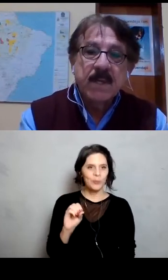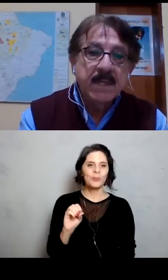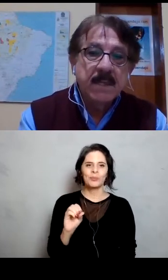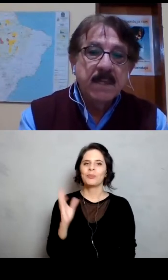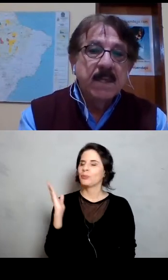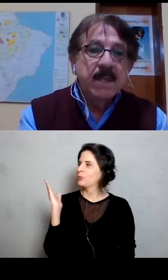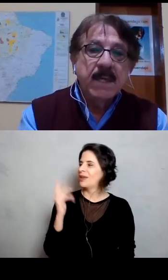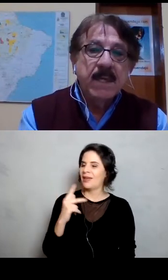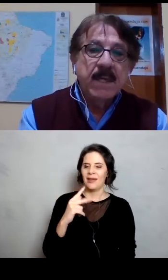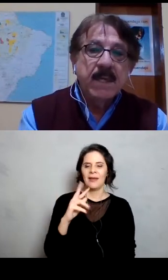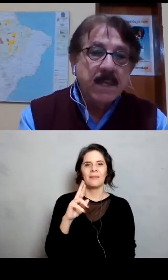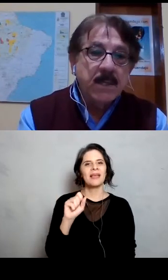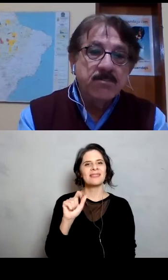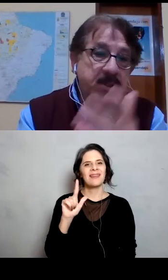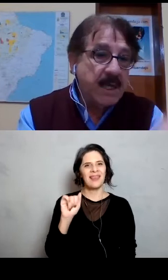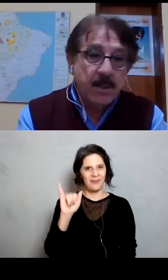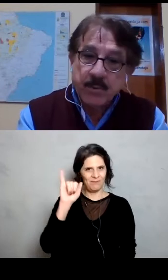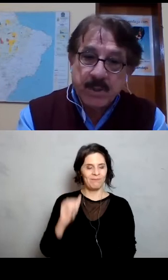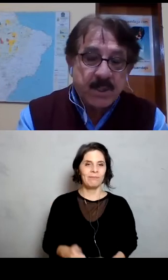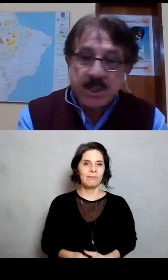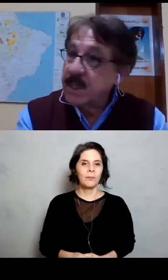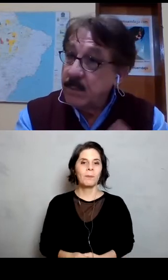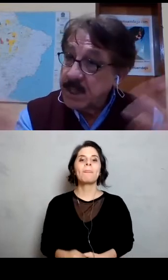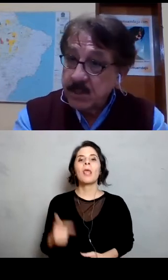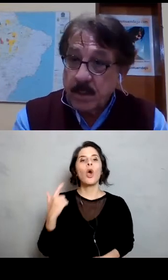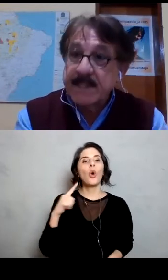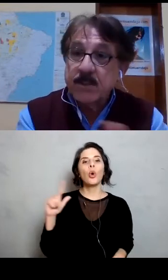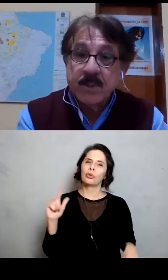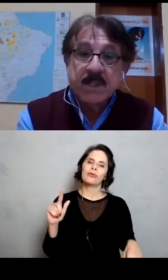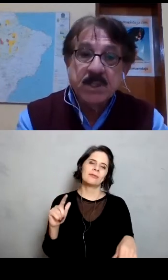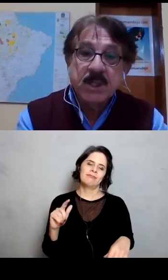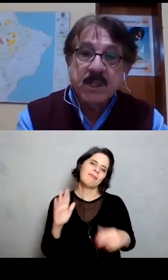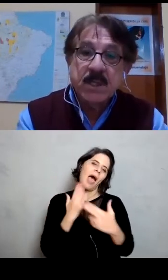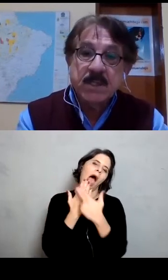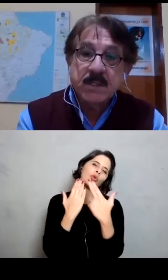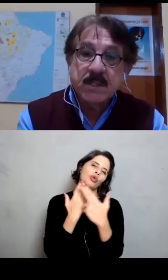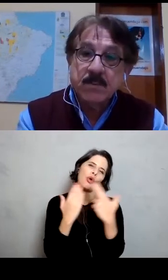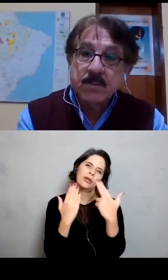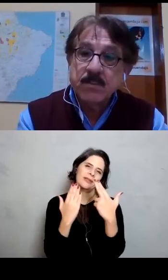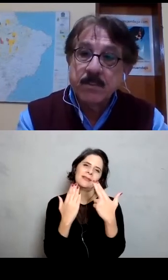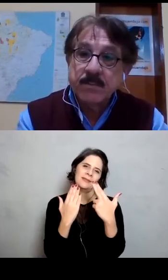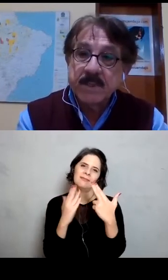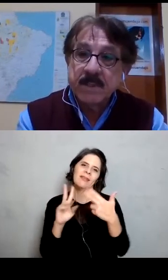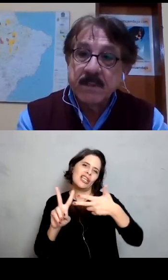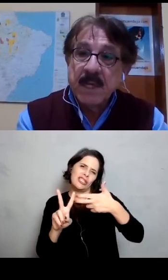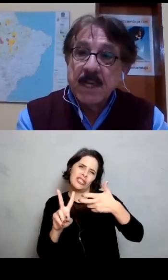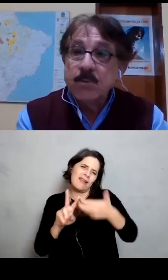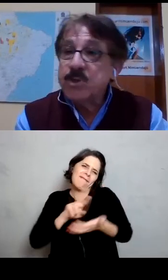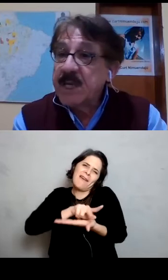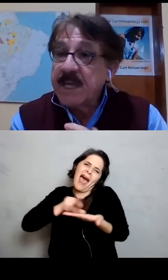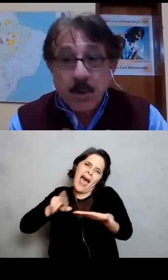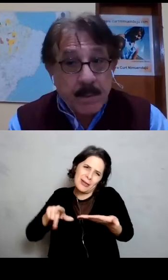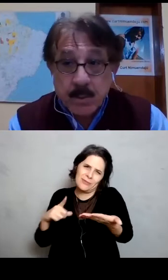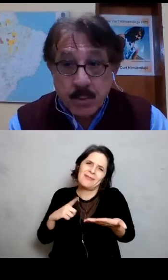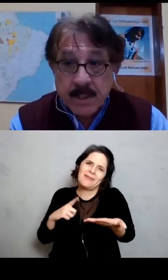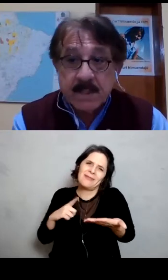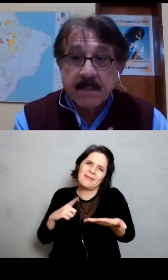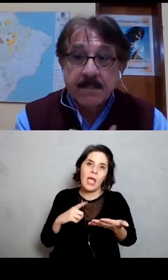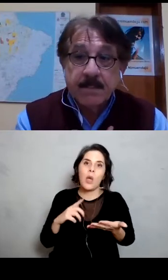no YouTube, você encontra vídeos fantásticos feitos com as próprias comunidades indígenas, coisas muito importantes da história indígena do